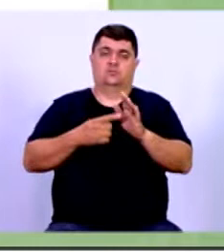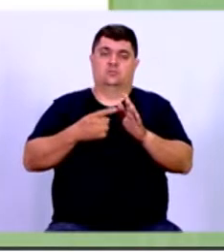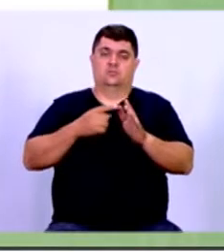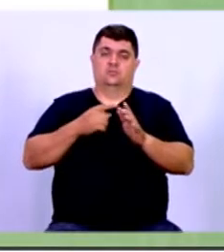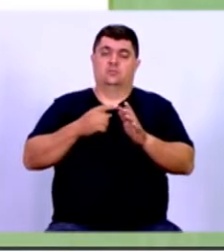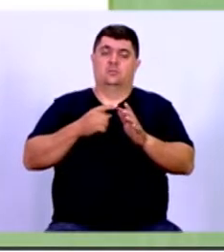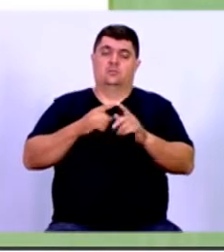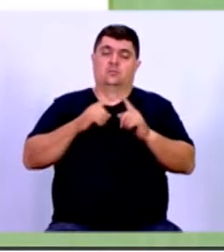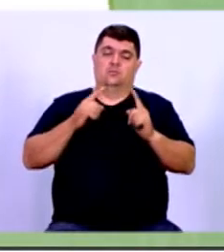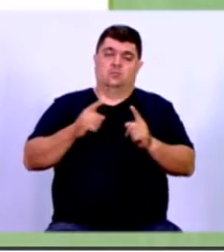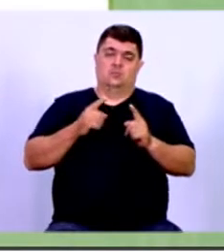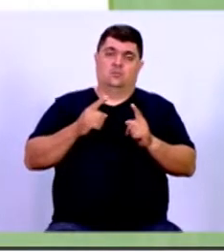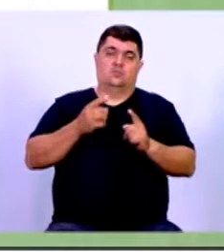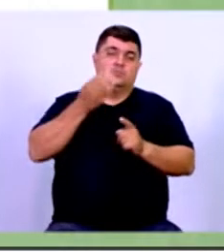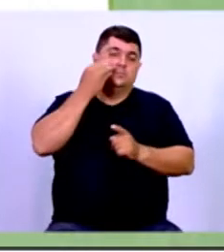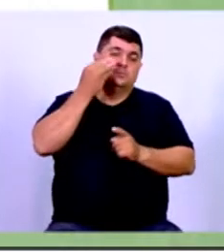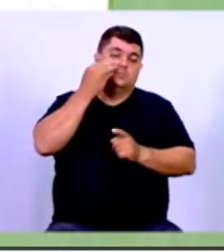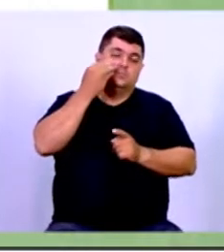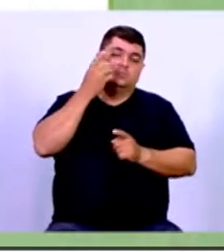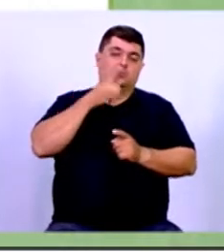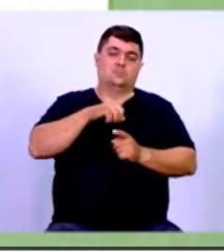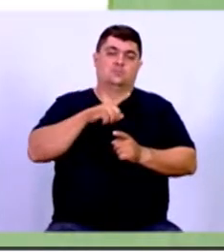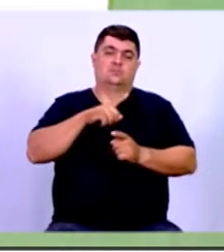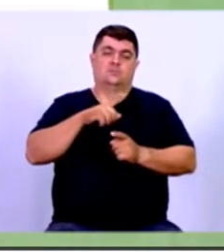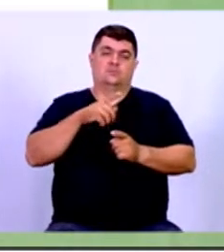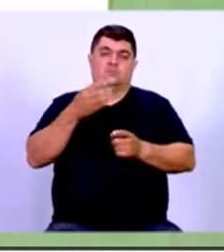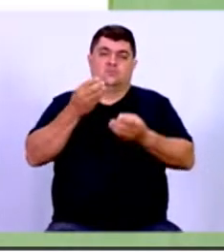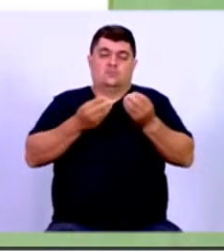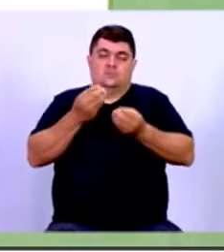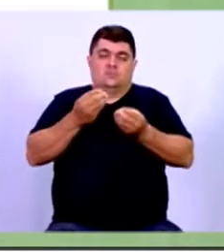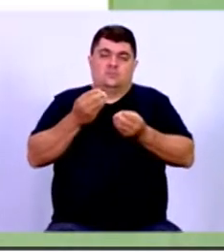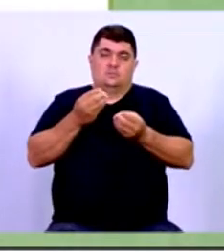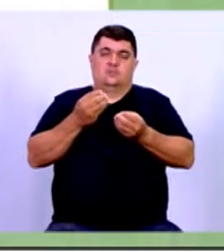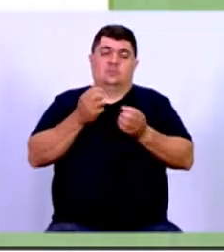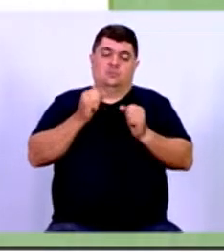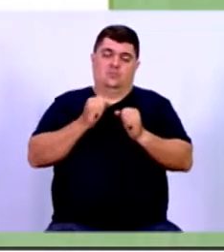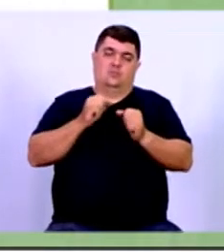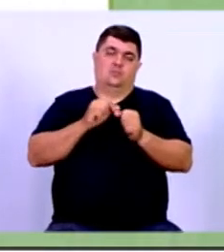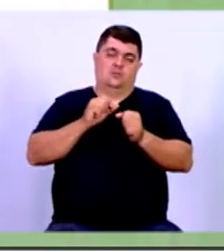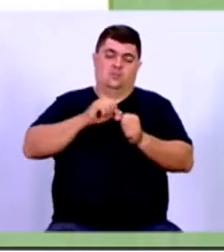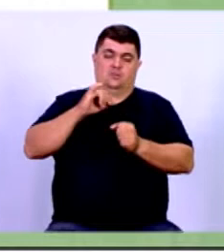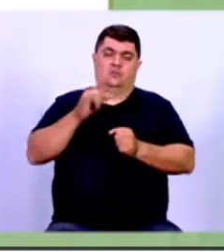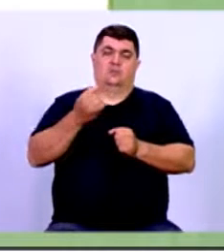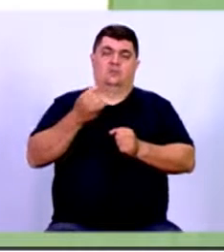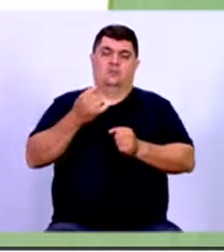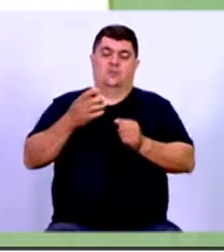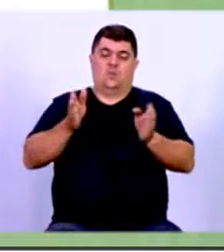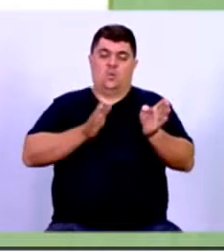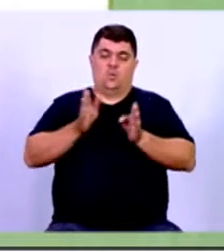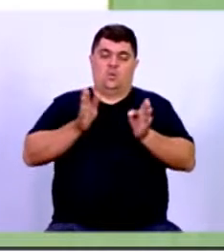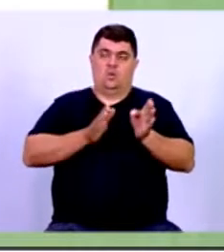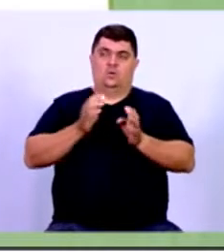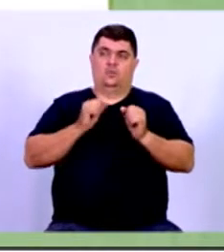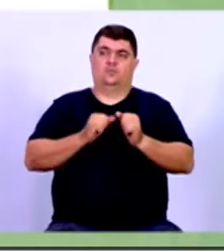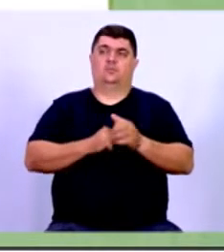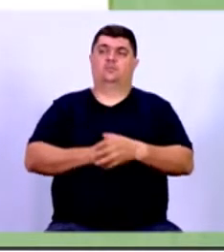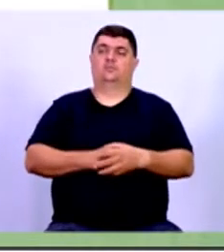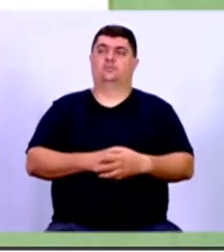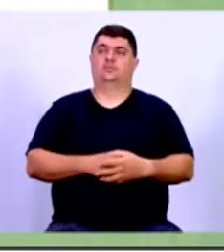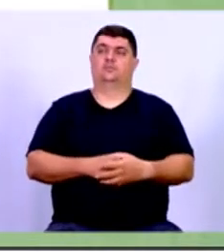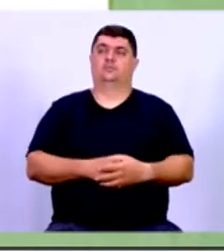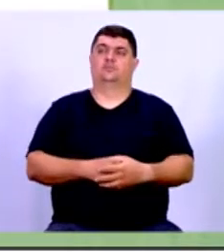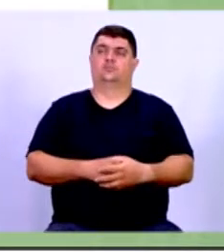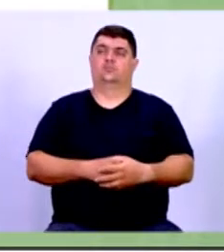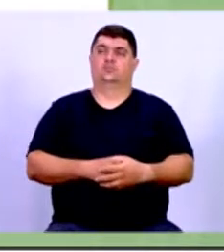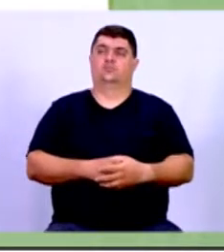fazer. Mas no caso do técnico em informática, como é requisito de estágio, você pode aproveitar as duas situações. Agora,